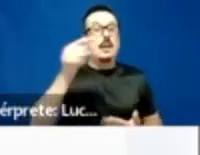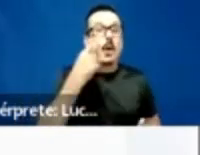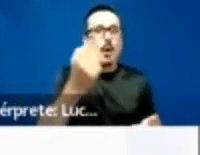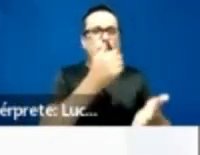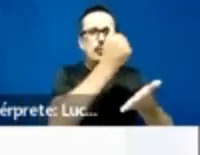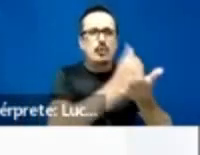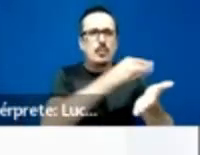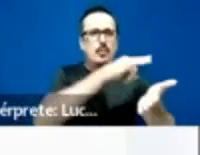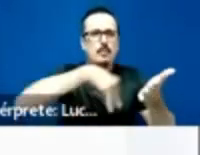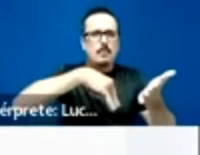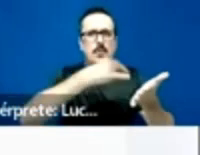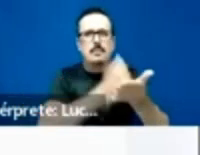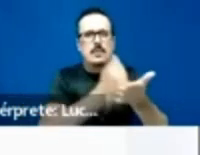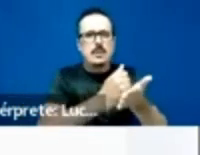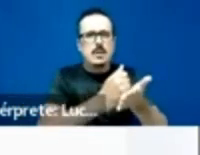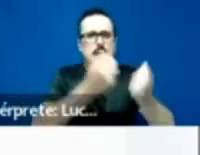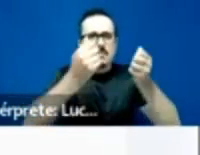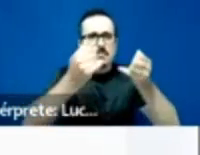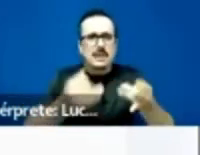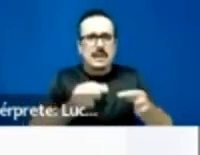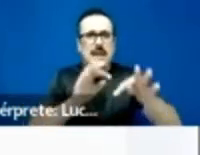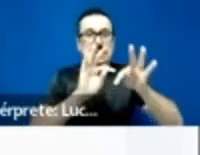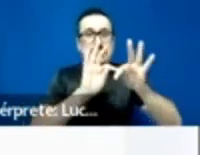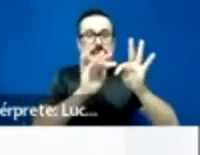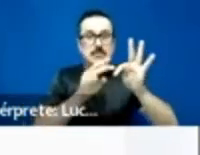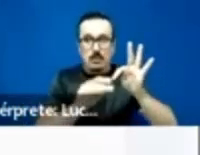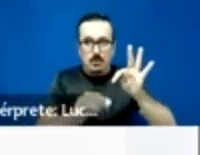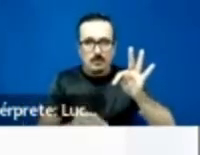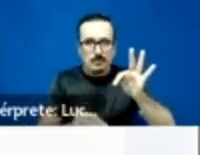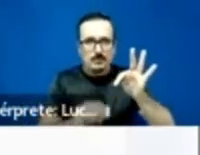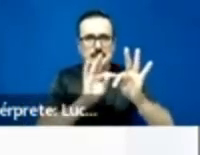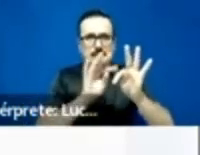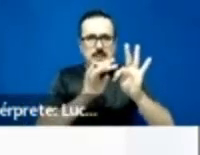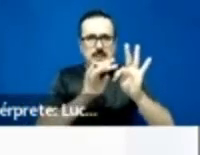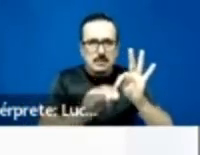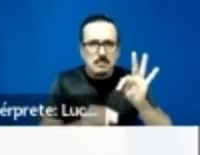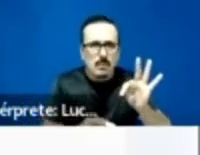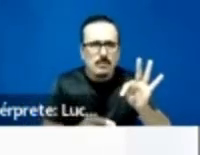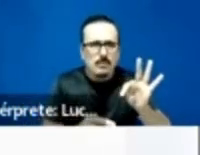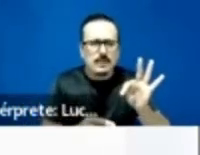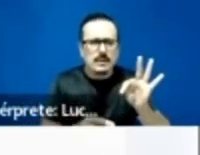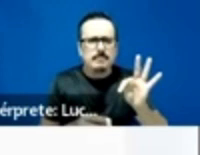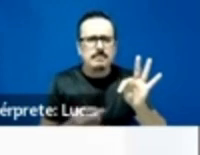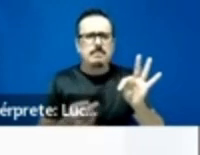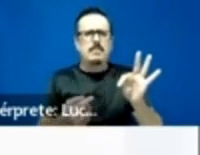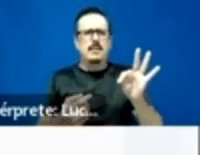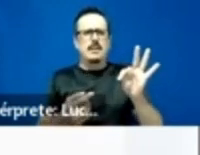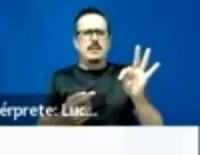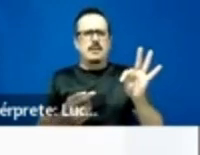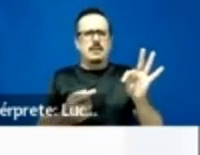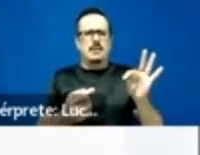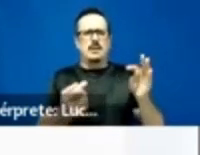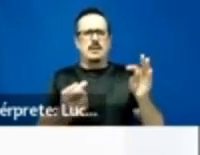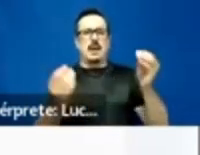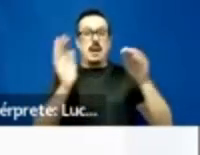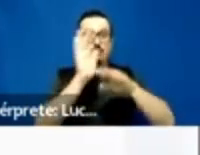única cumpridora das normas e exigências dessa instituição, porque o tratamento ou correção magnética da